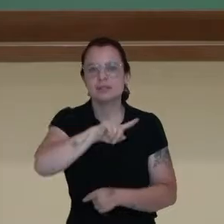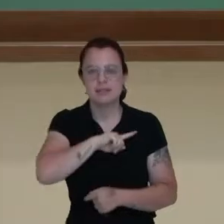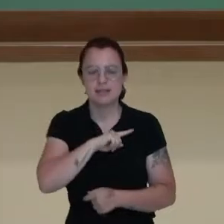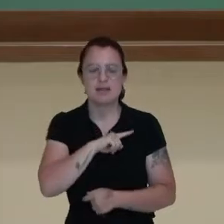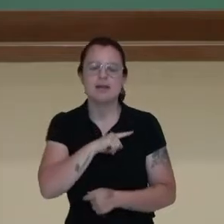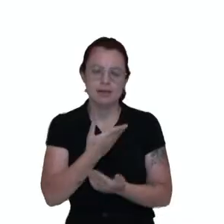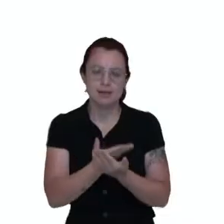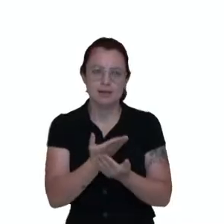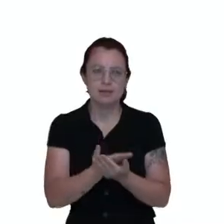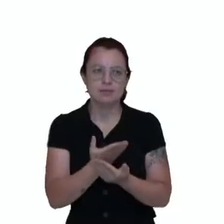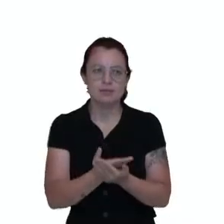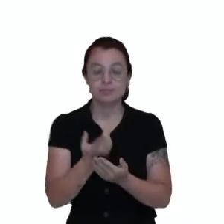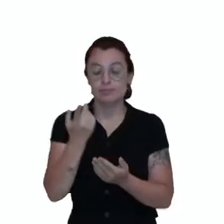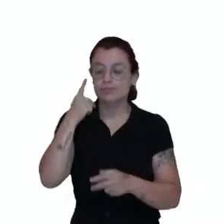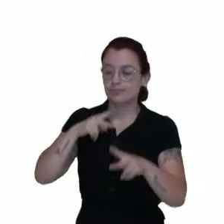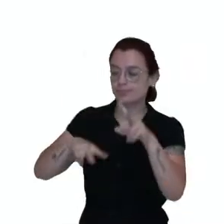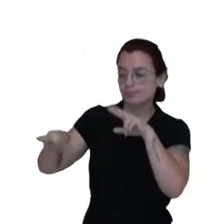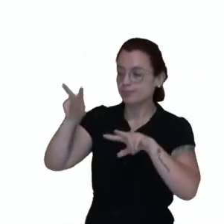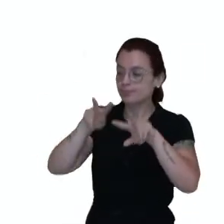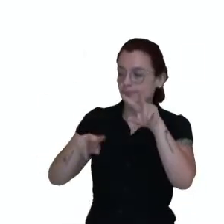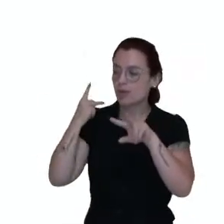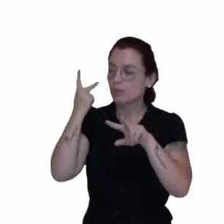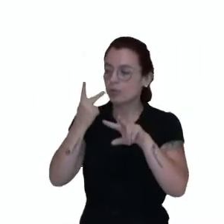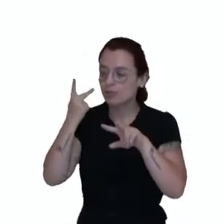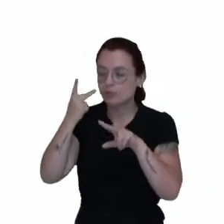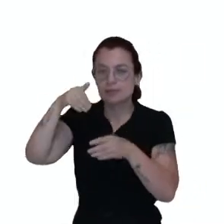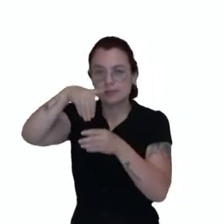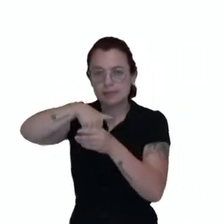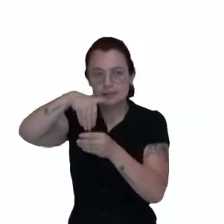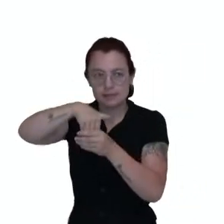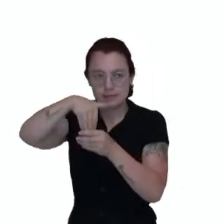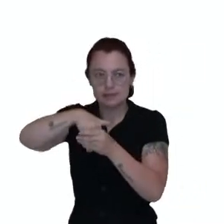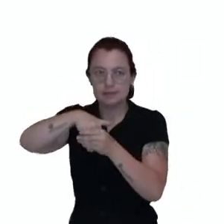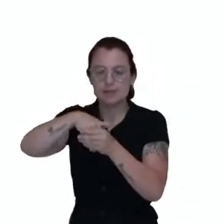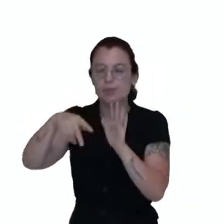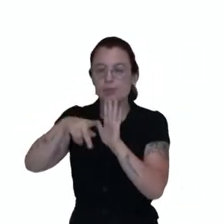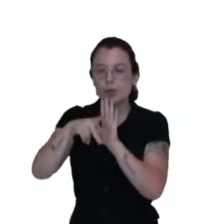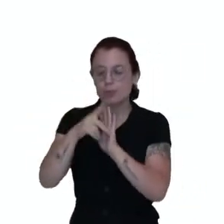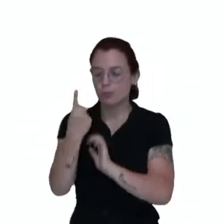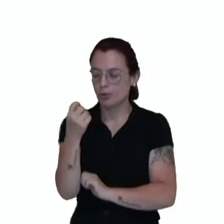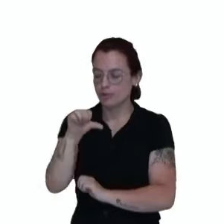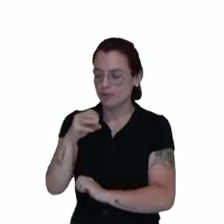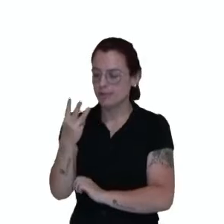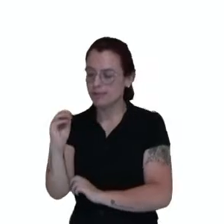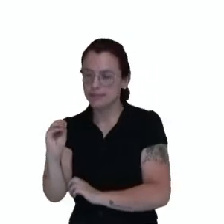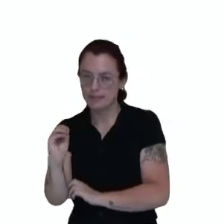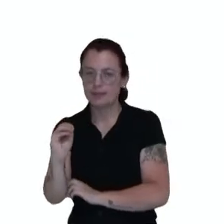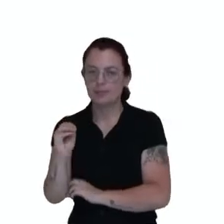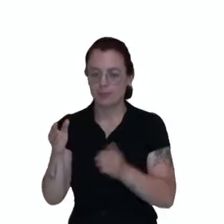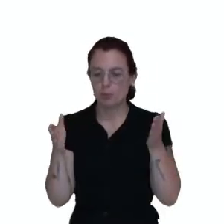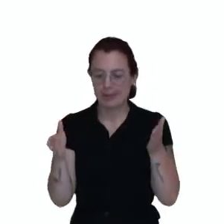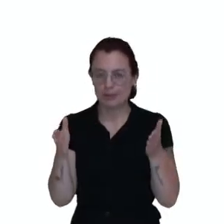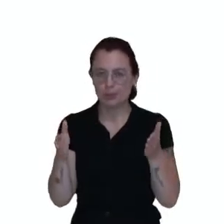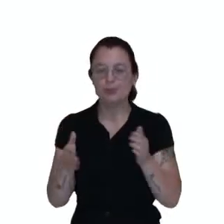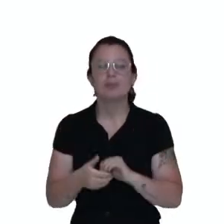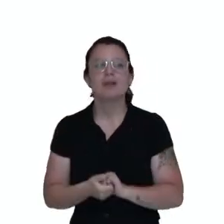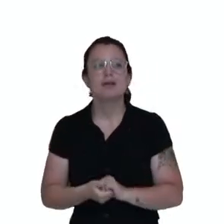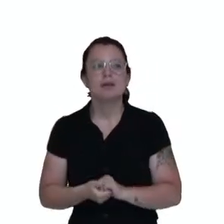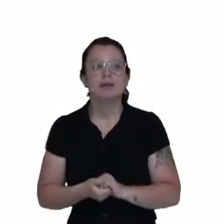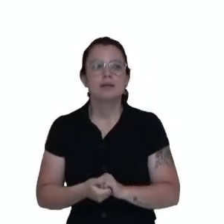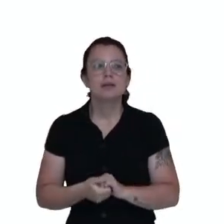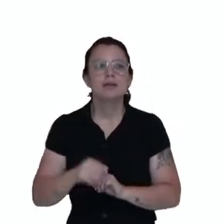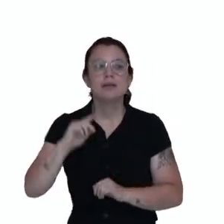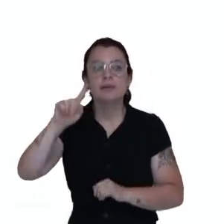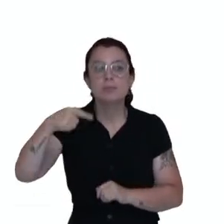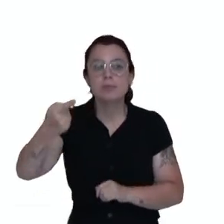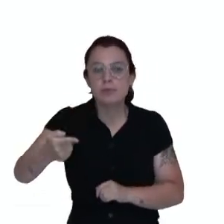é analisar o cenário político do Brasil nas eleições, na eleição presidencial de 1930, e o outro é